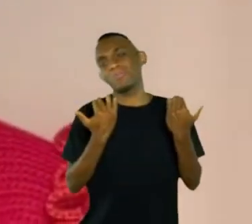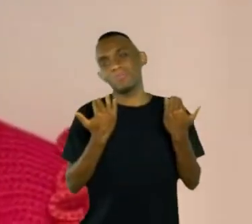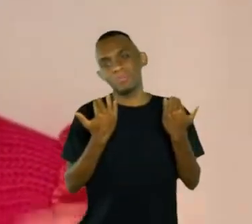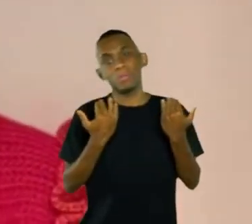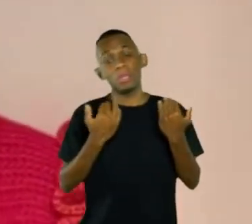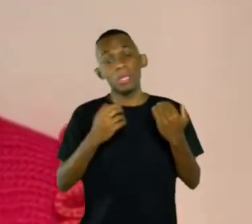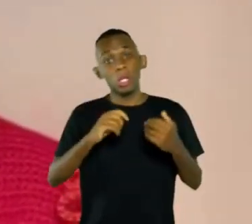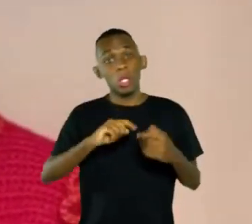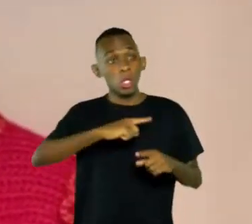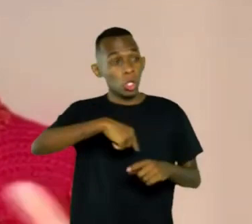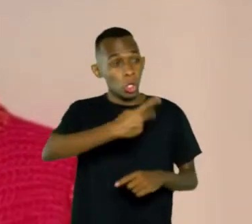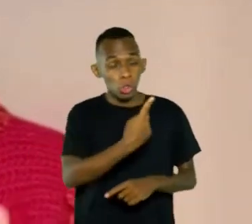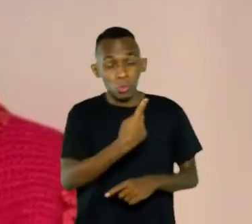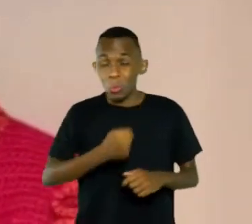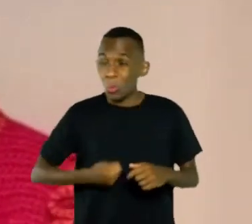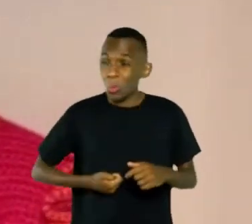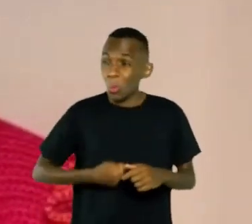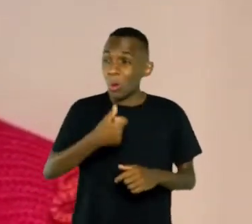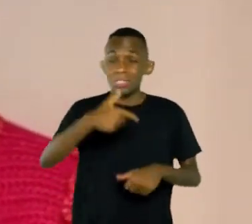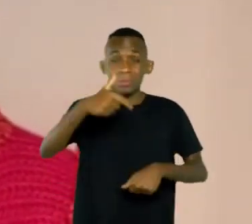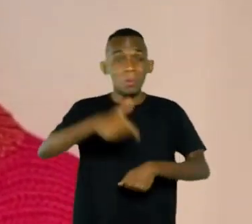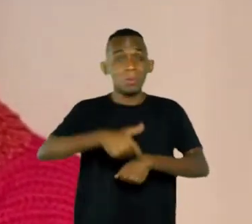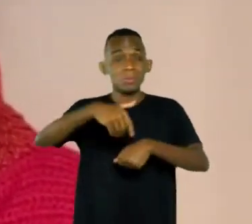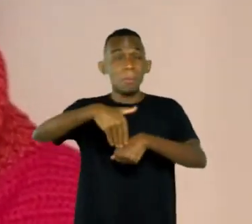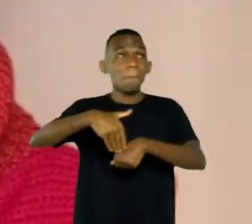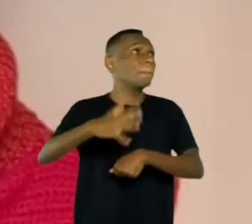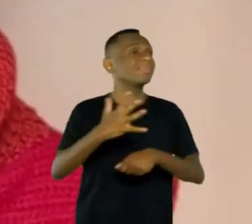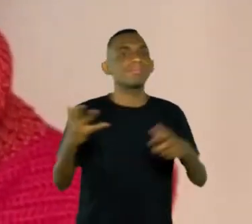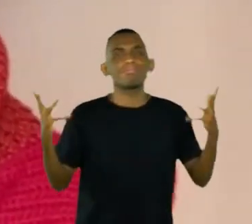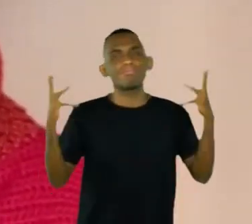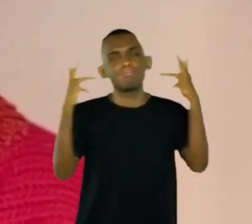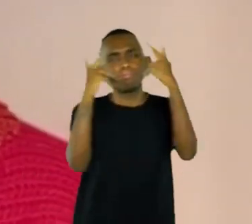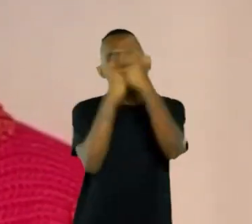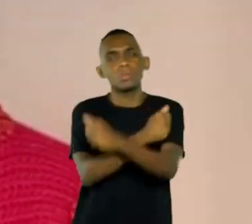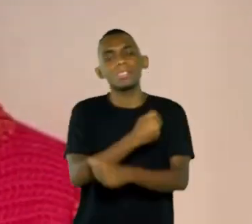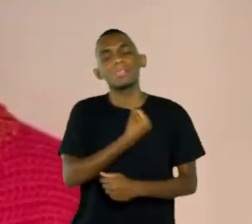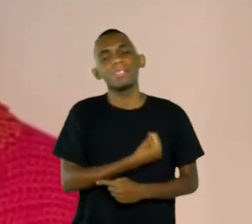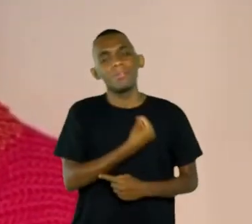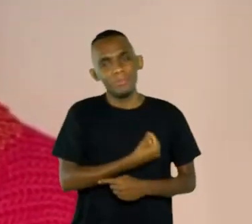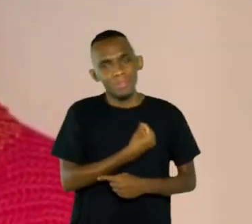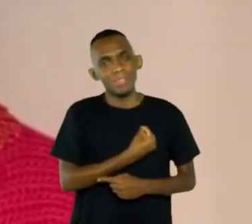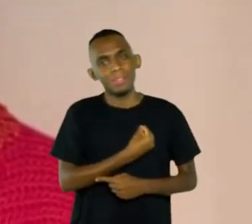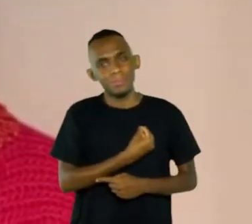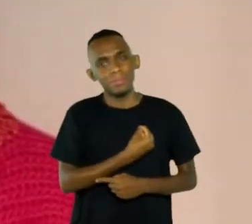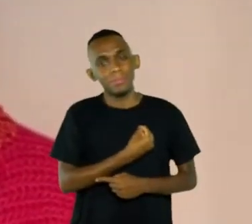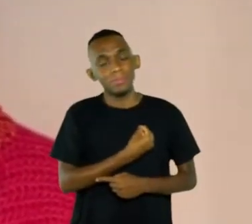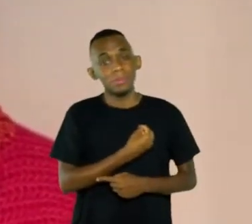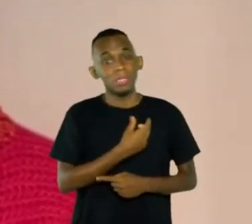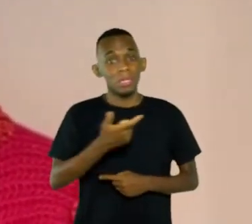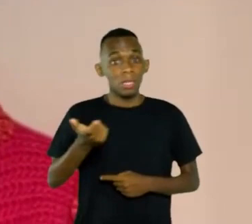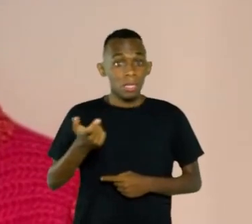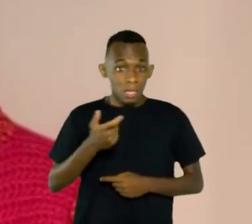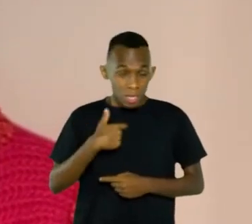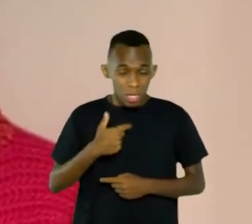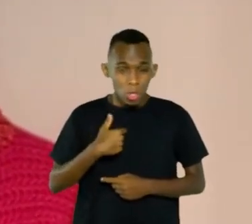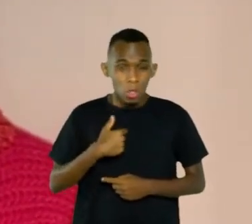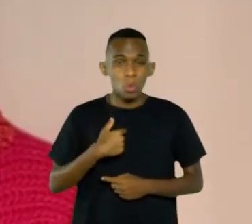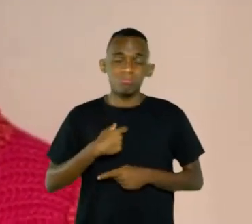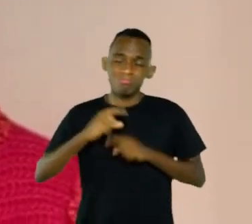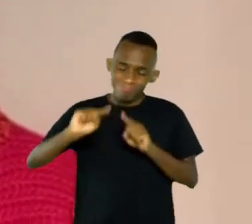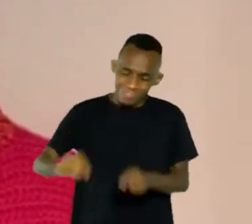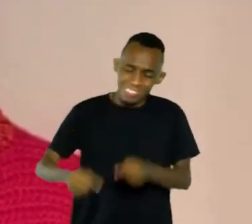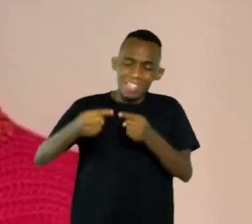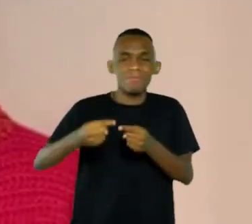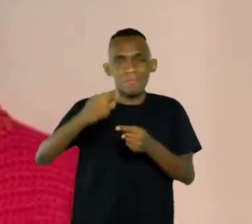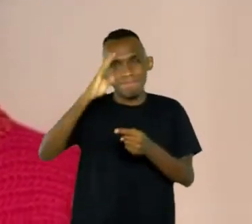momento mais bonito das nossas vidas e já vivendo muito alegre, né? E eu acho que aí eu me vi diante de um grande paradoxo. Eu acho que